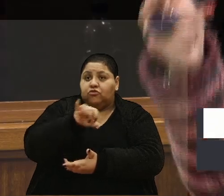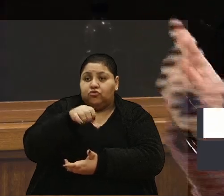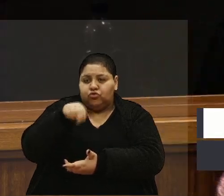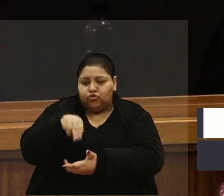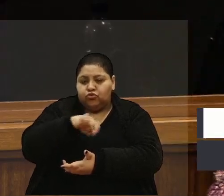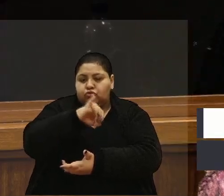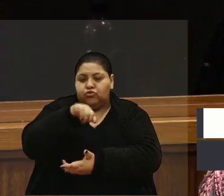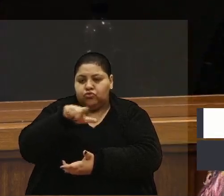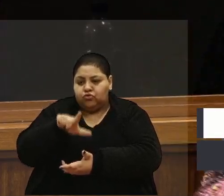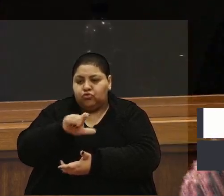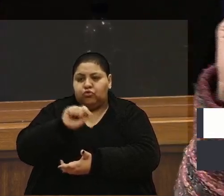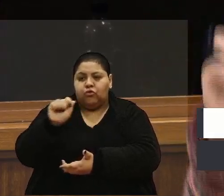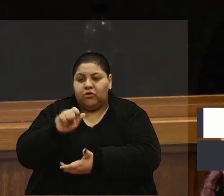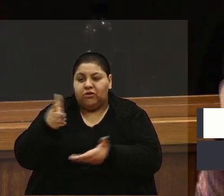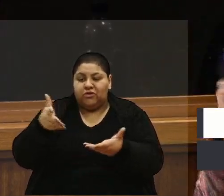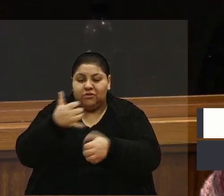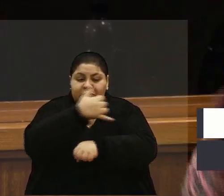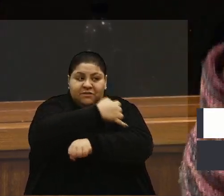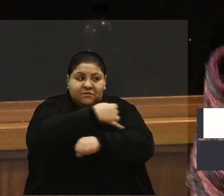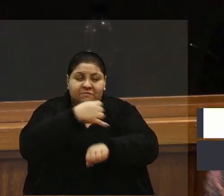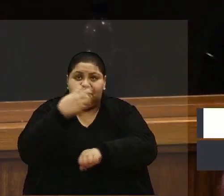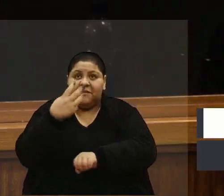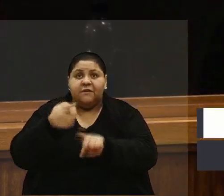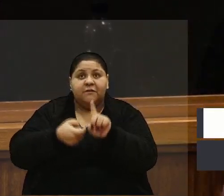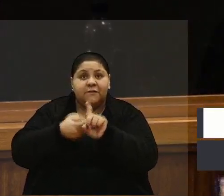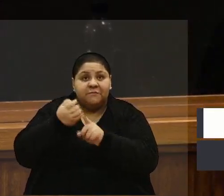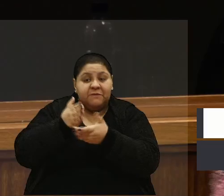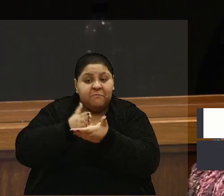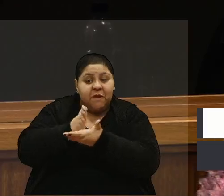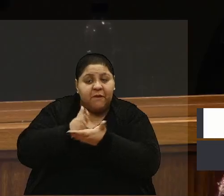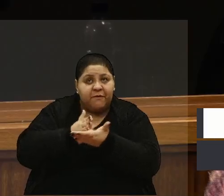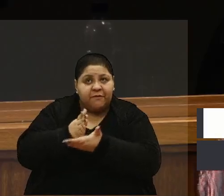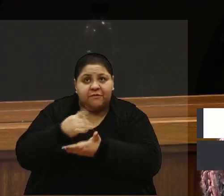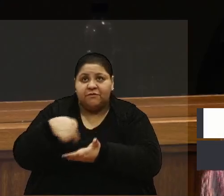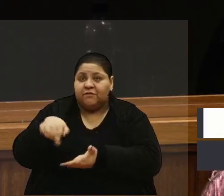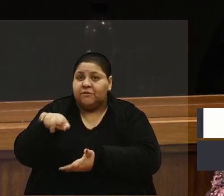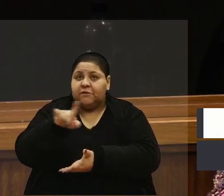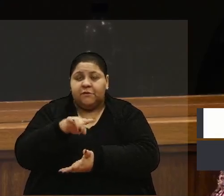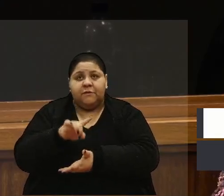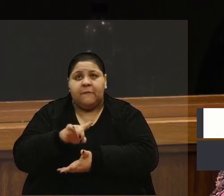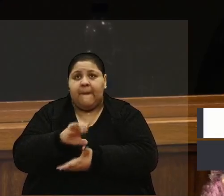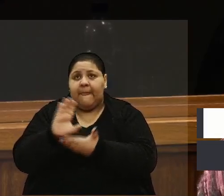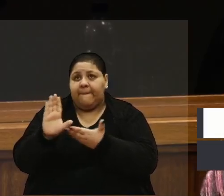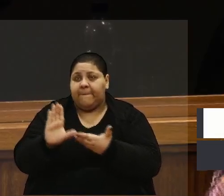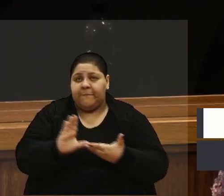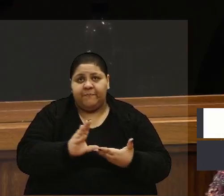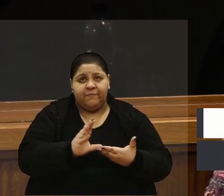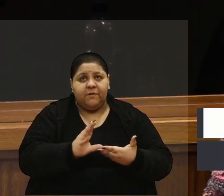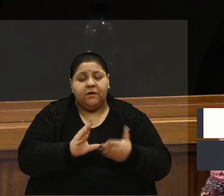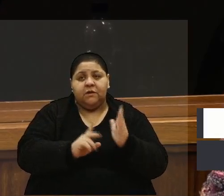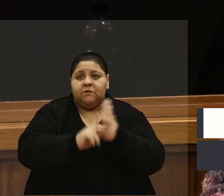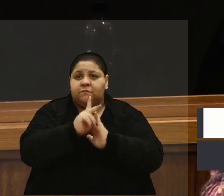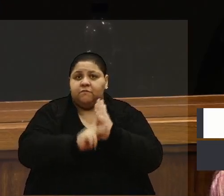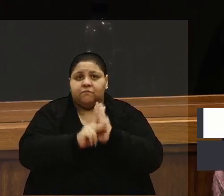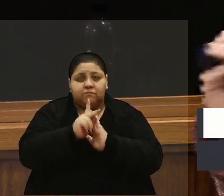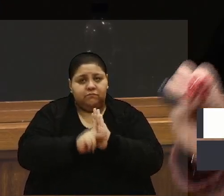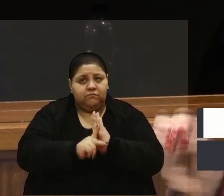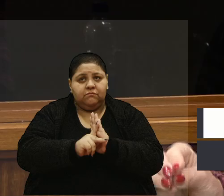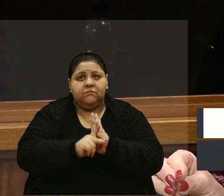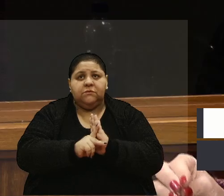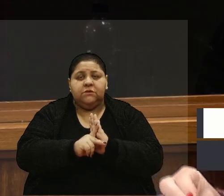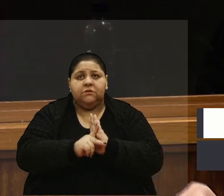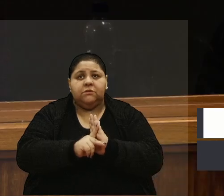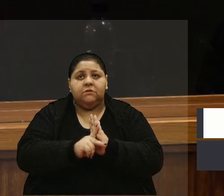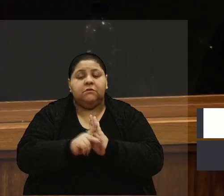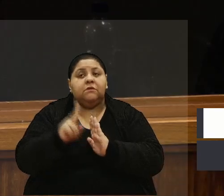agosto, já passou 3 meses e meio e não veio ainda esses projetos.